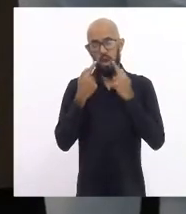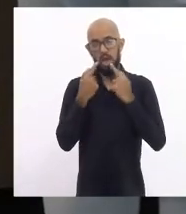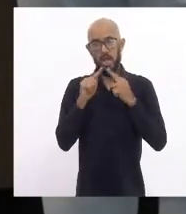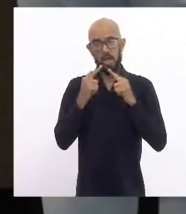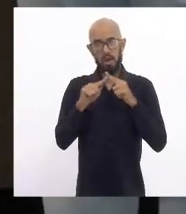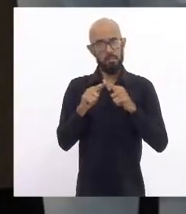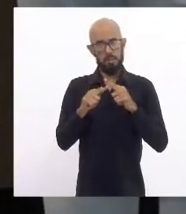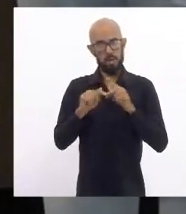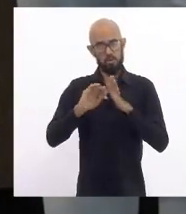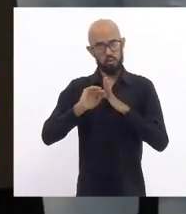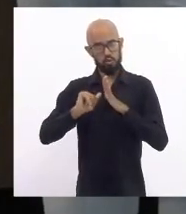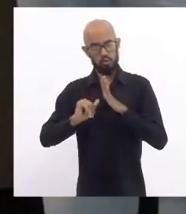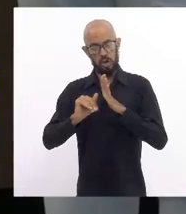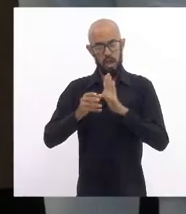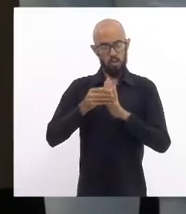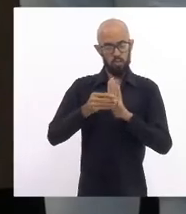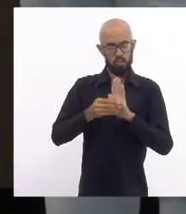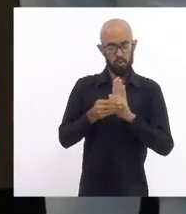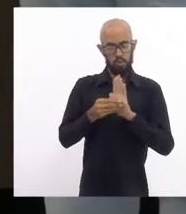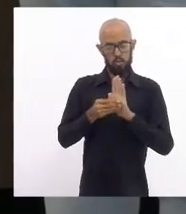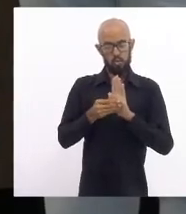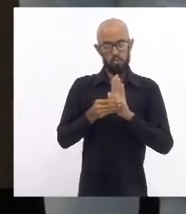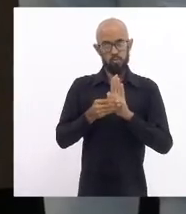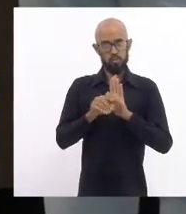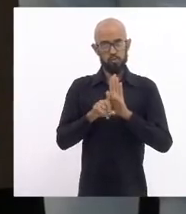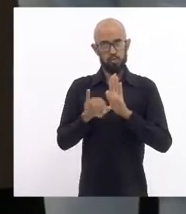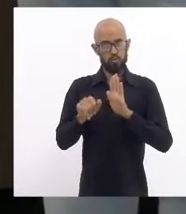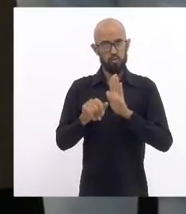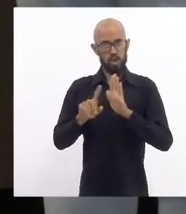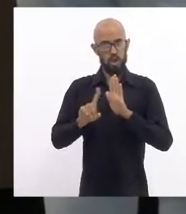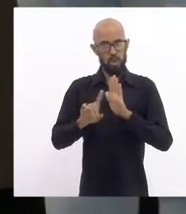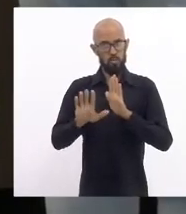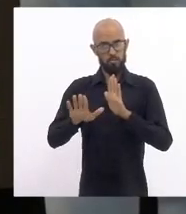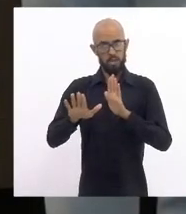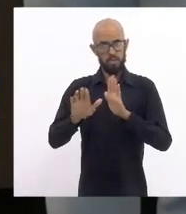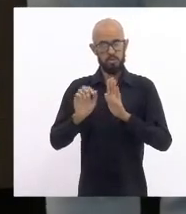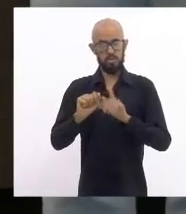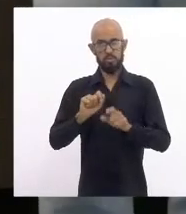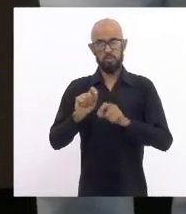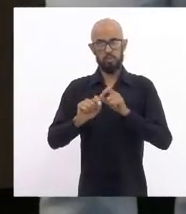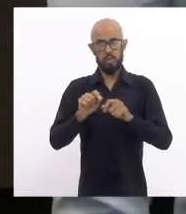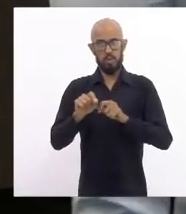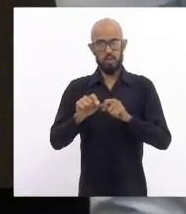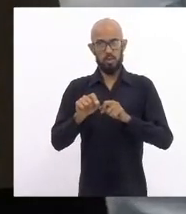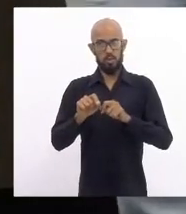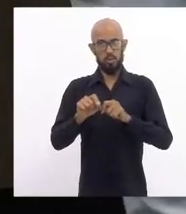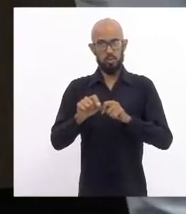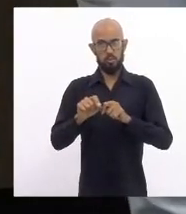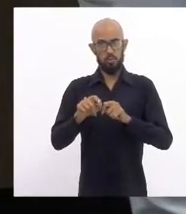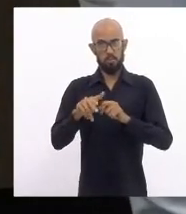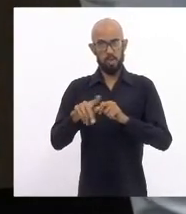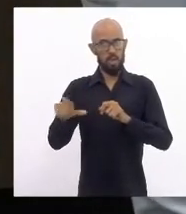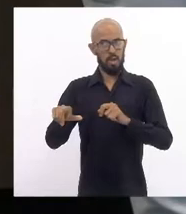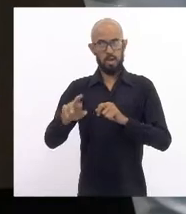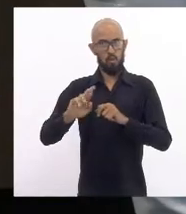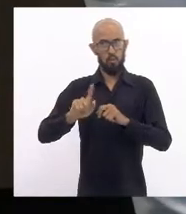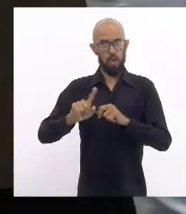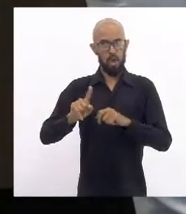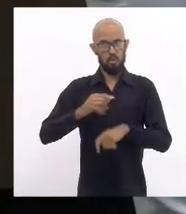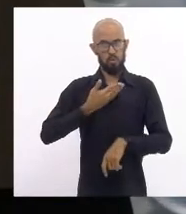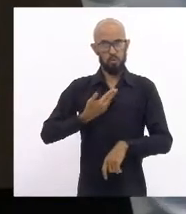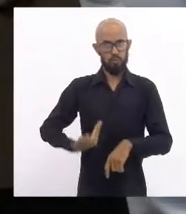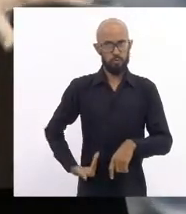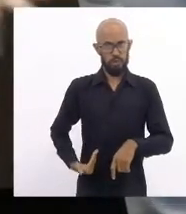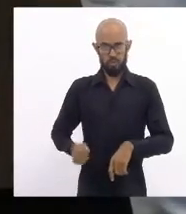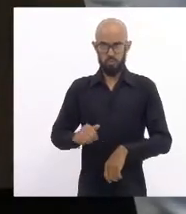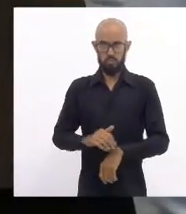de pauta, não. Eu não só não acato... O projeto não é do governo. Perfeito. Se fosse do governo, o líder